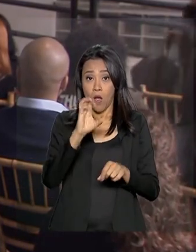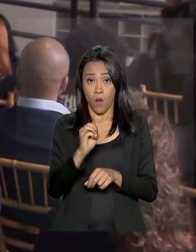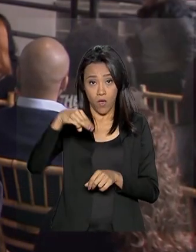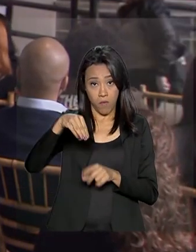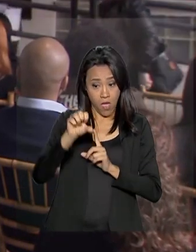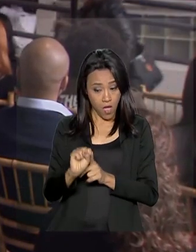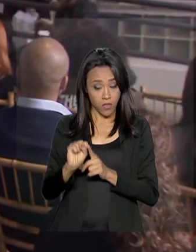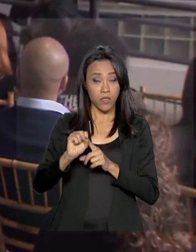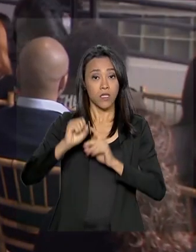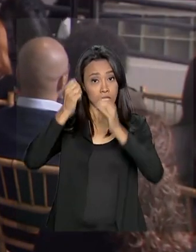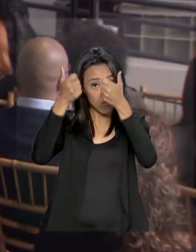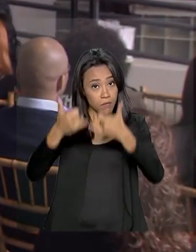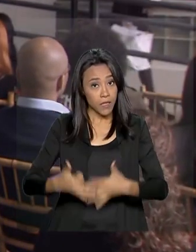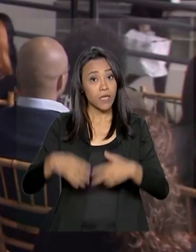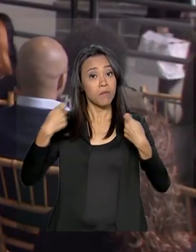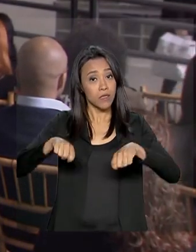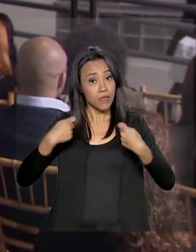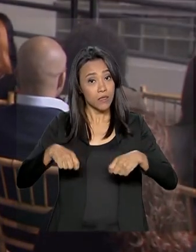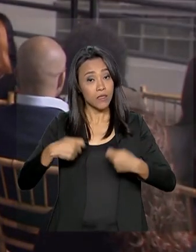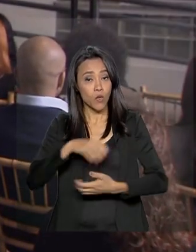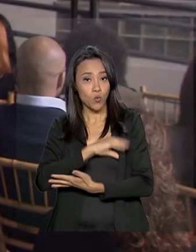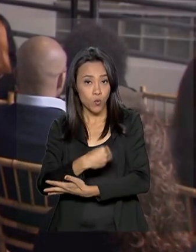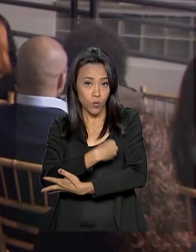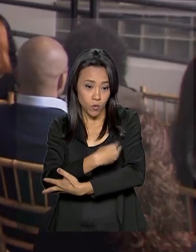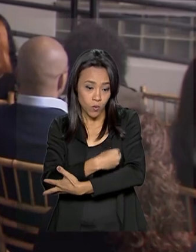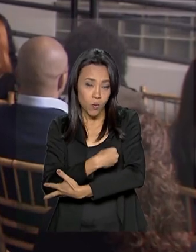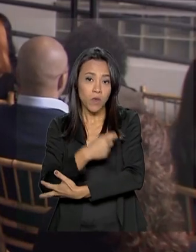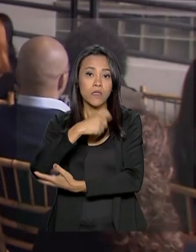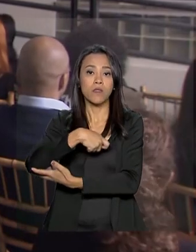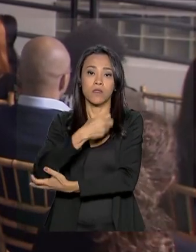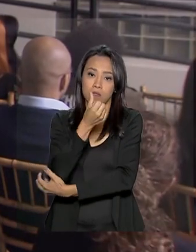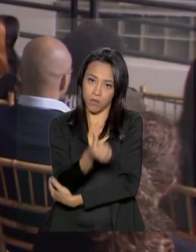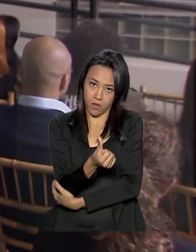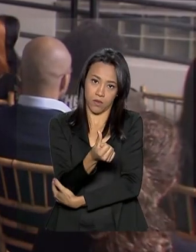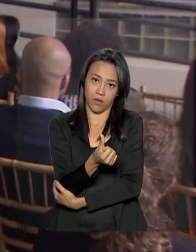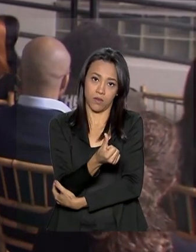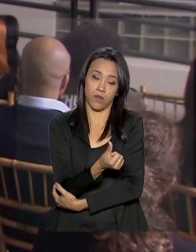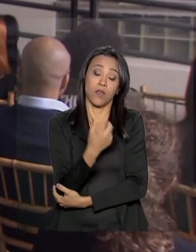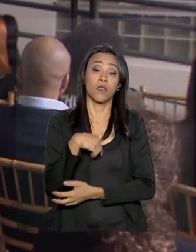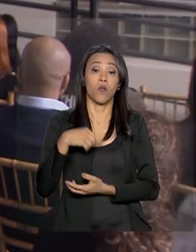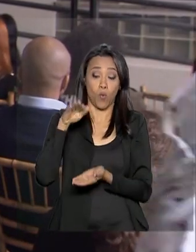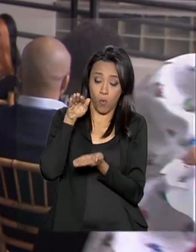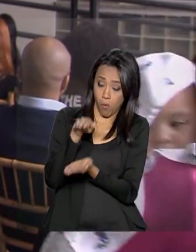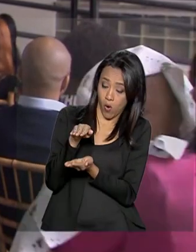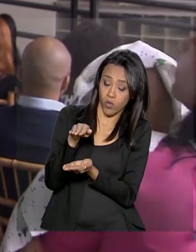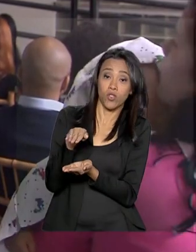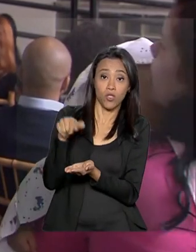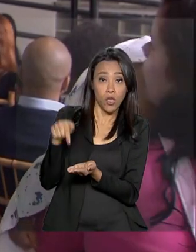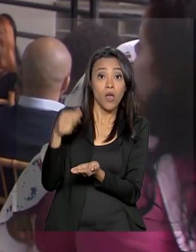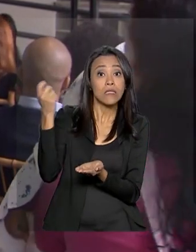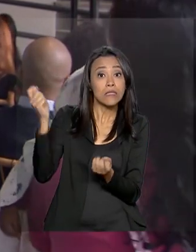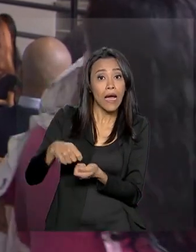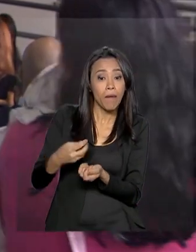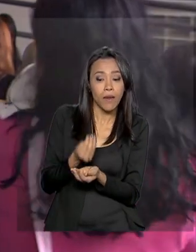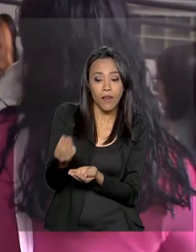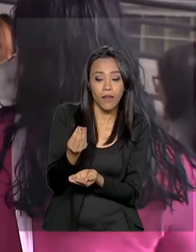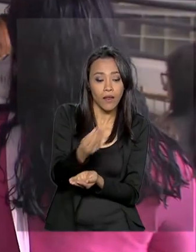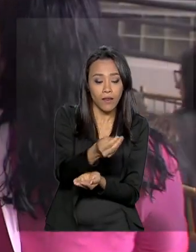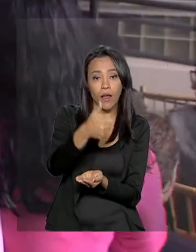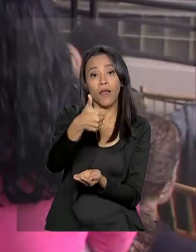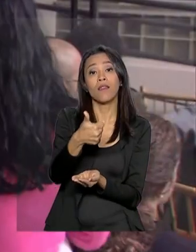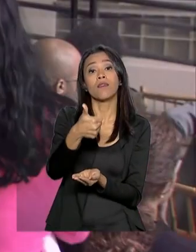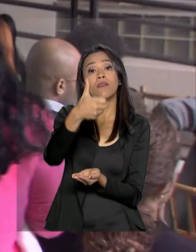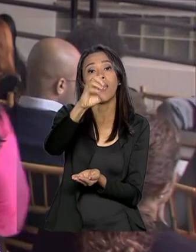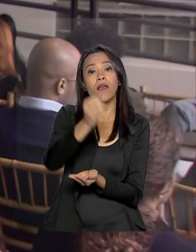amamentados exclusivamente até os seis meses de vida. O único pote de leite materno doado pode alimentar até dez recém